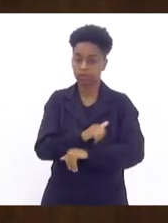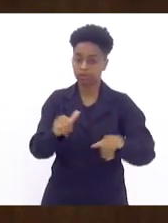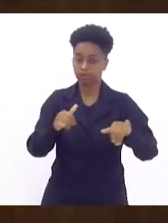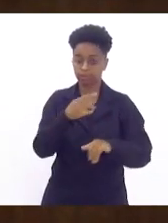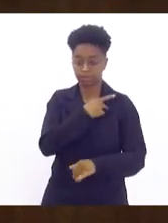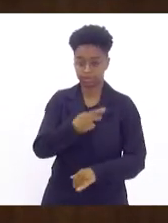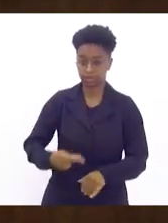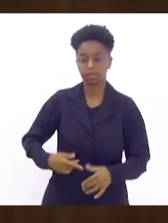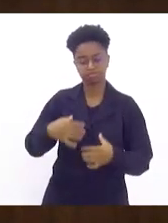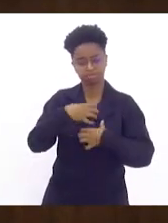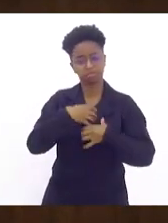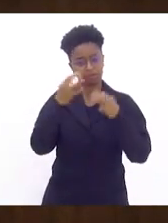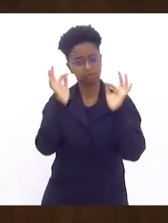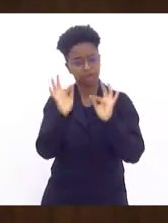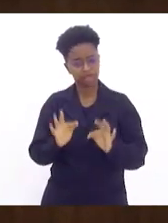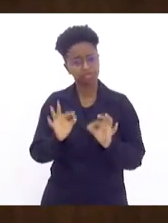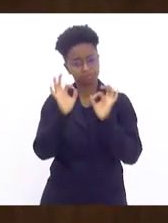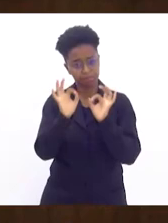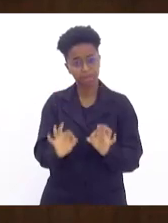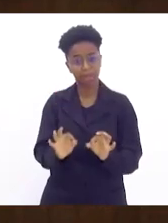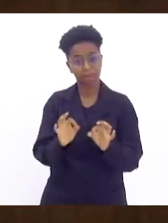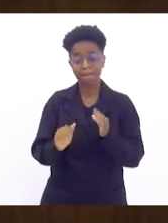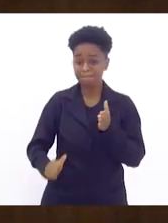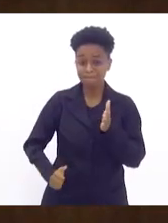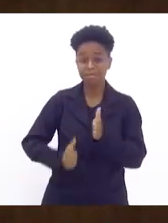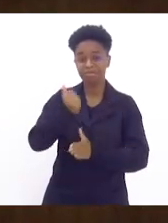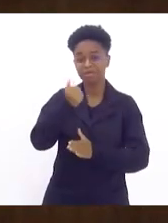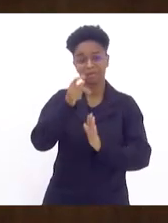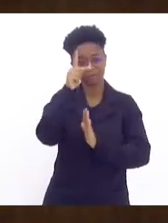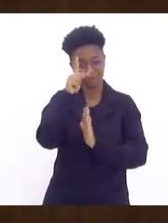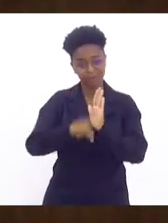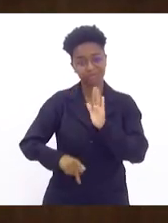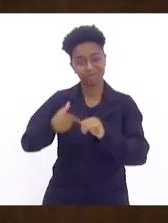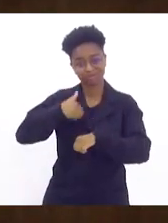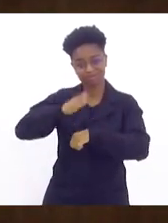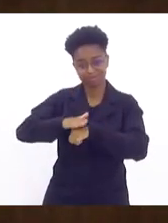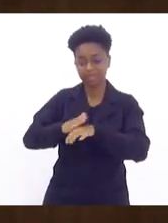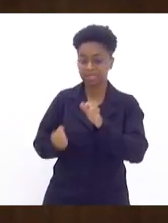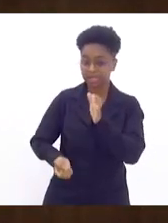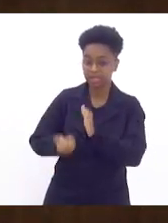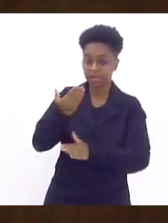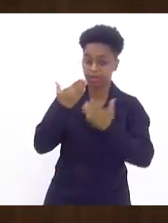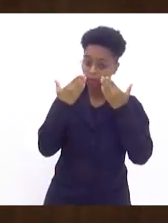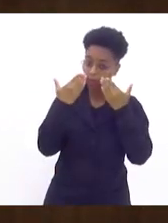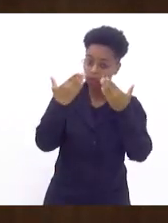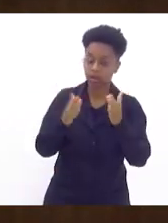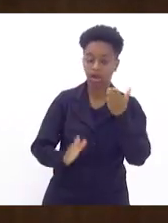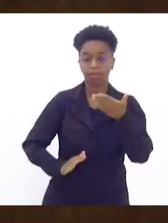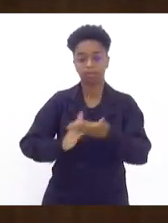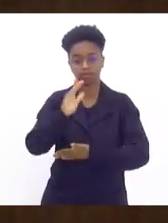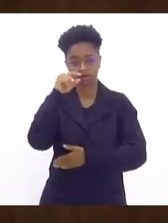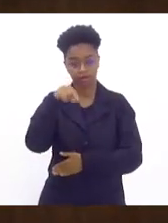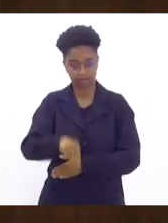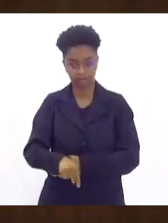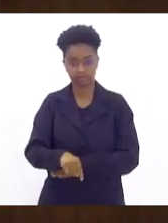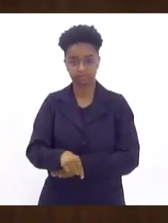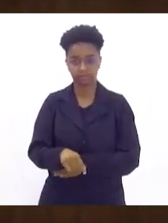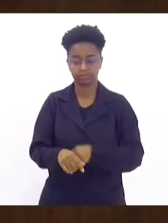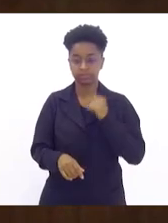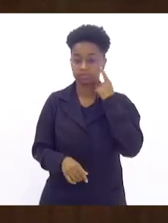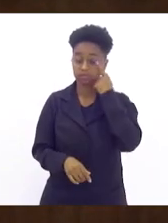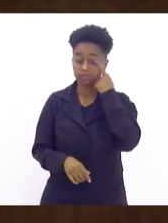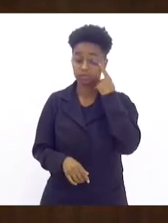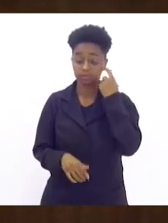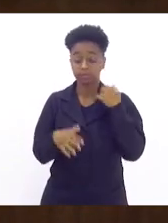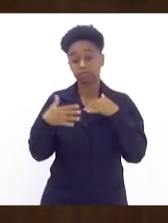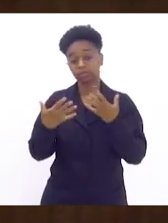que eu tô muito feliz esse é o meu primeiro projeto de autoria que é apresentado e aprovado aqui na casa então